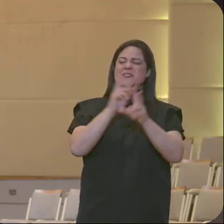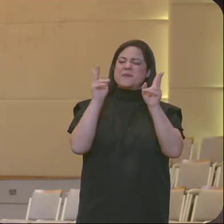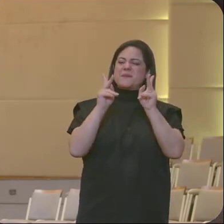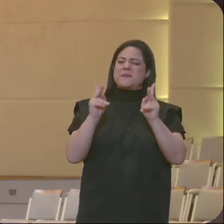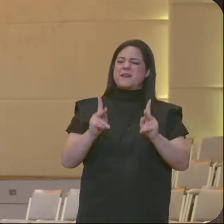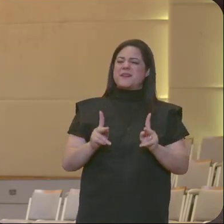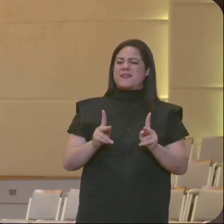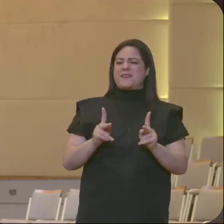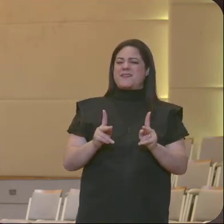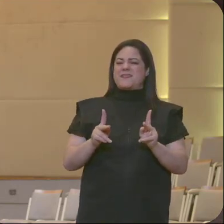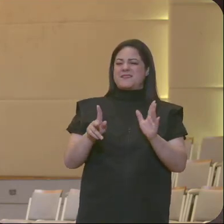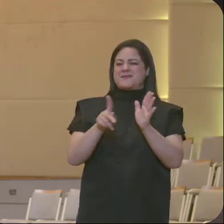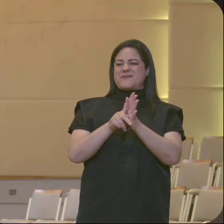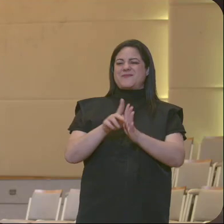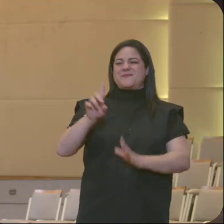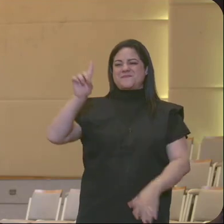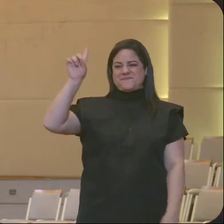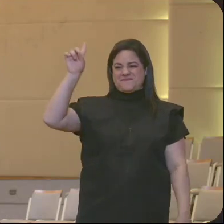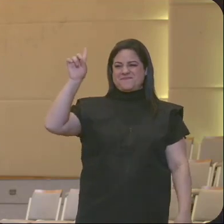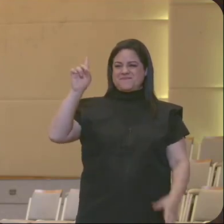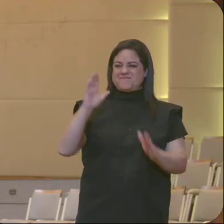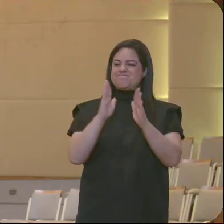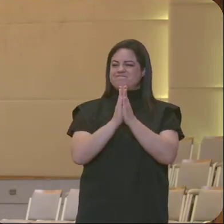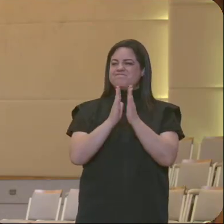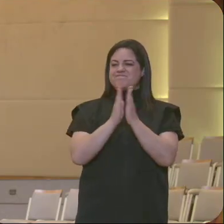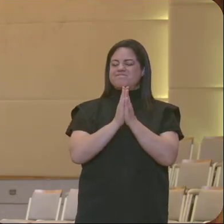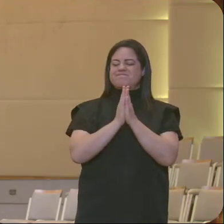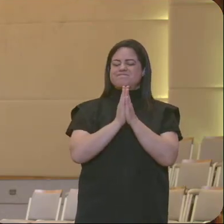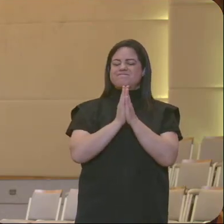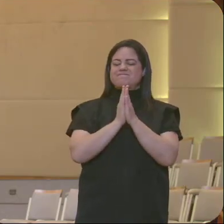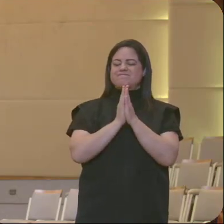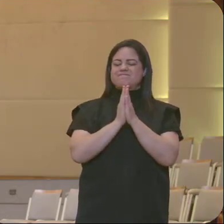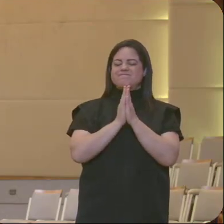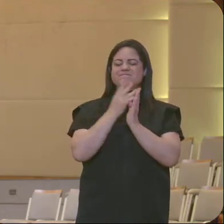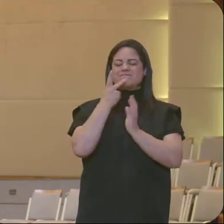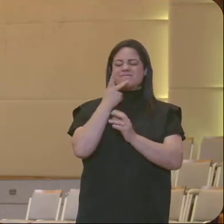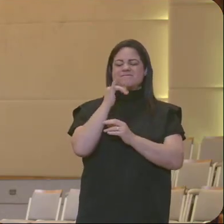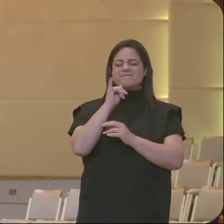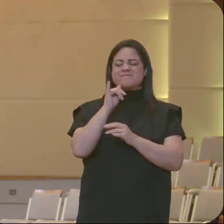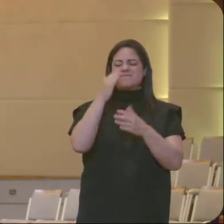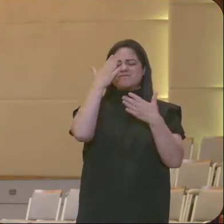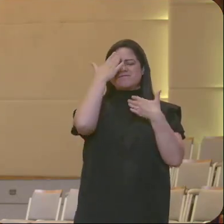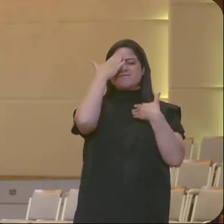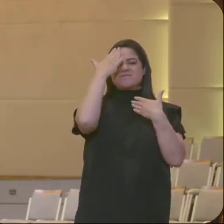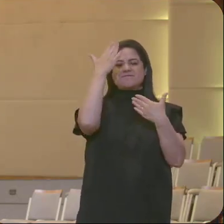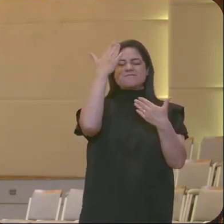de Deus. Vamos orar juntos. Pai querido, obrigado.